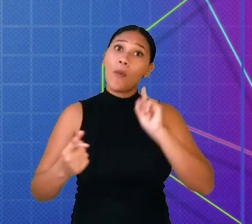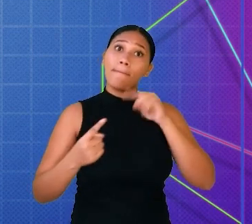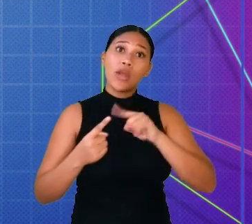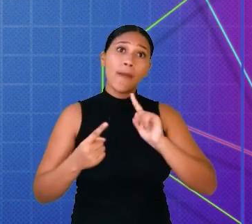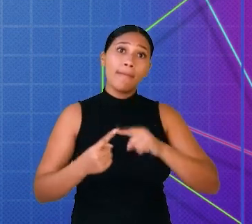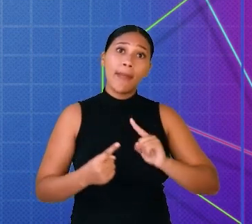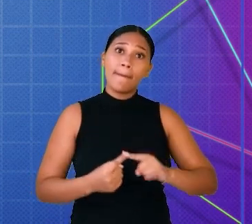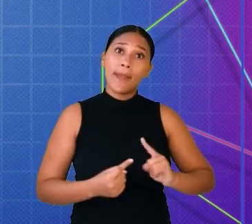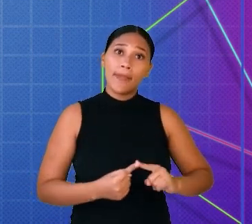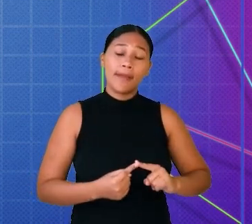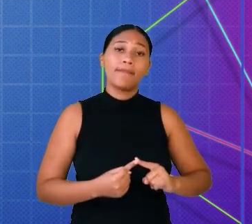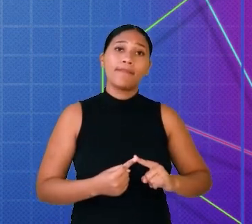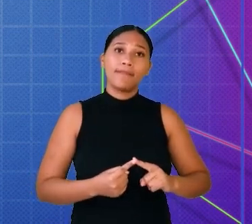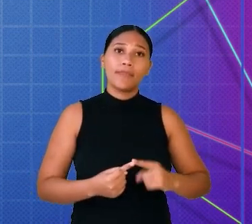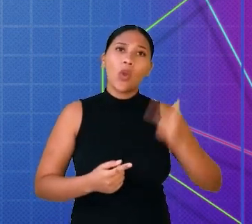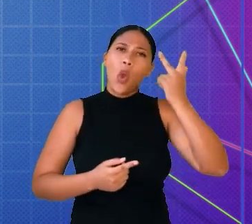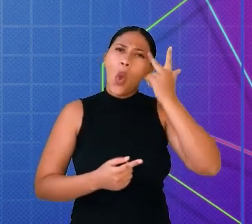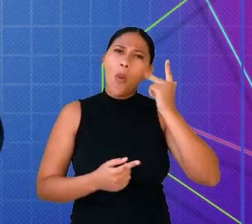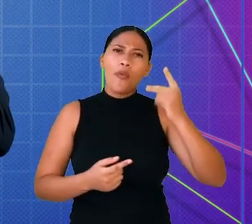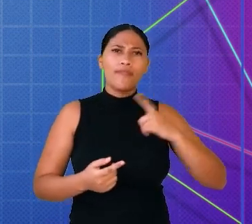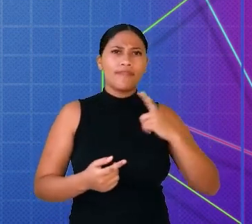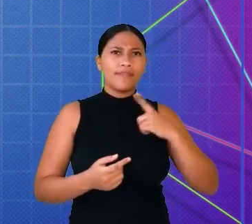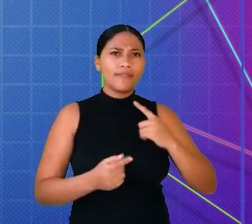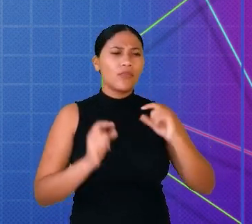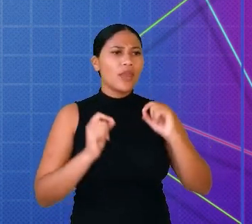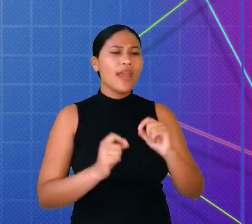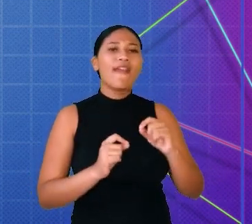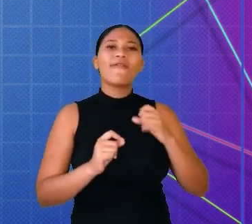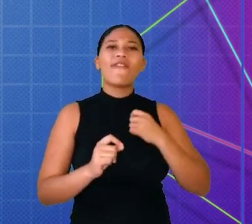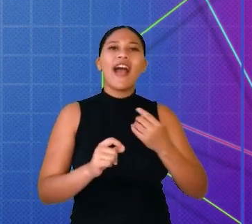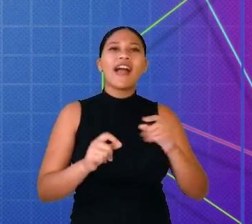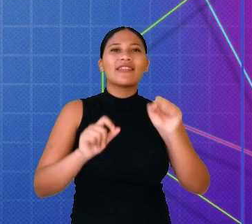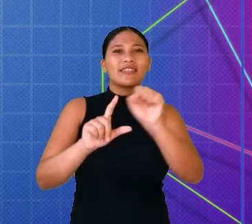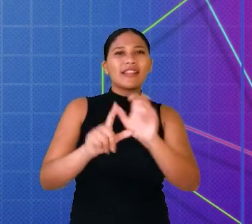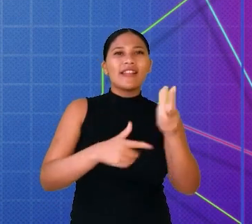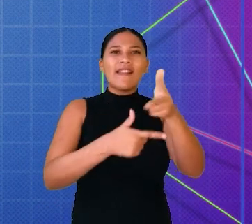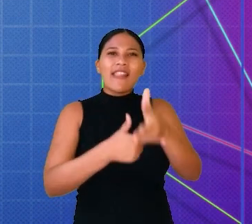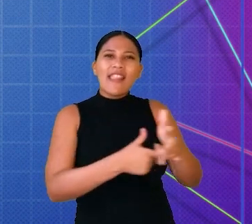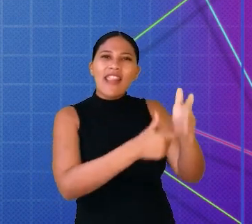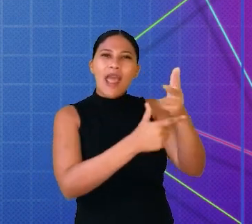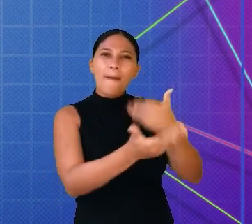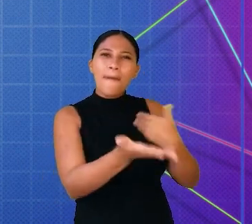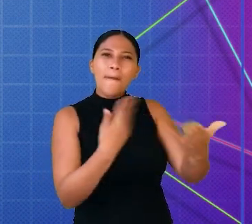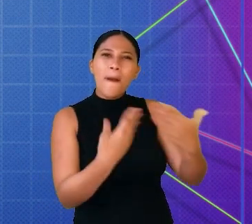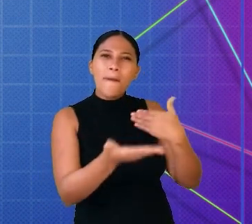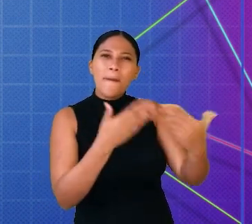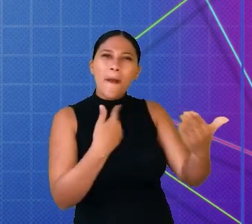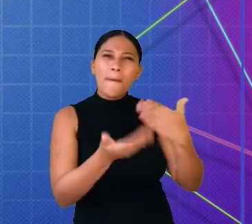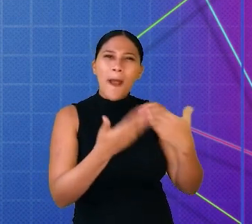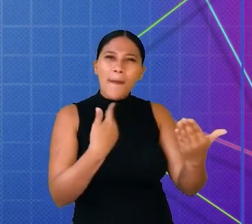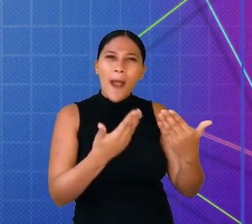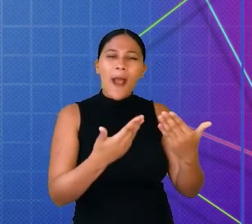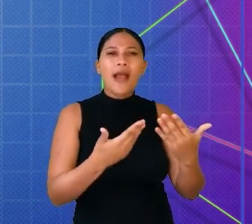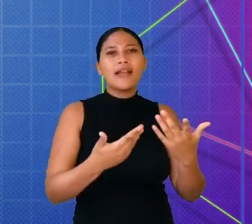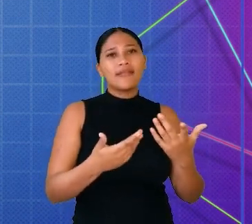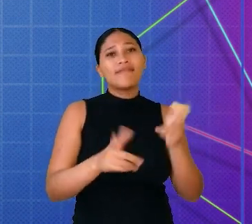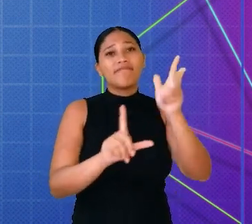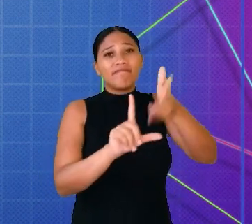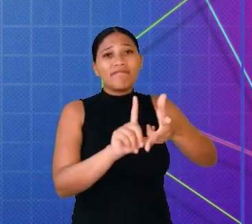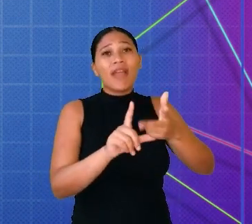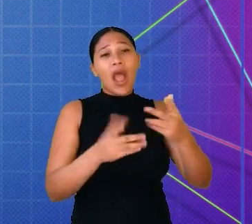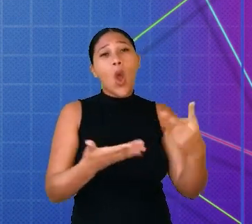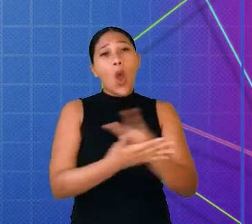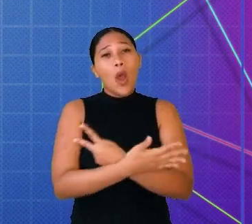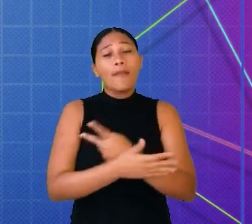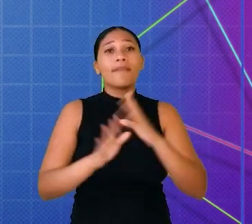de tarefas. É muito comum hoje em dia termos esses caras que fazem streaming e trocam um pouco de energia com o público. Essa é uma das coisas